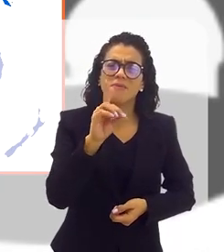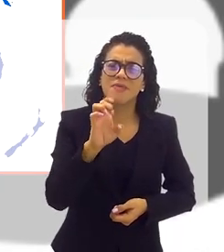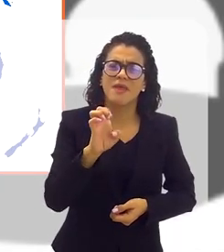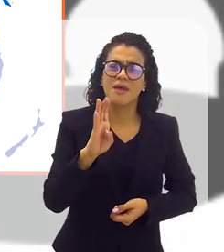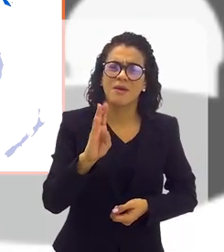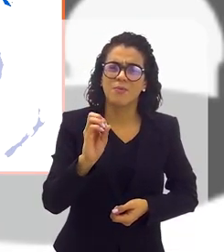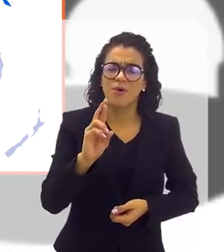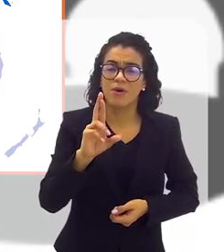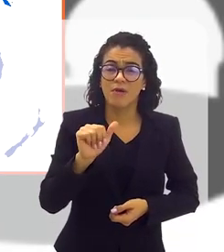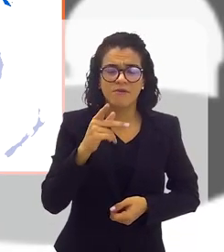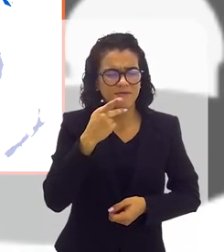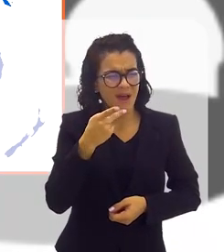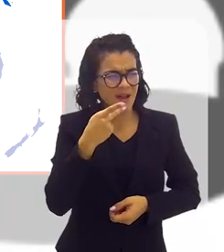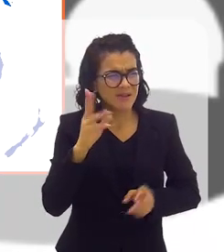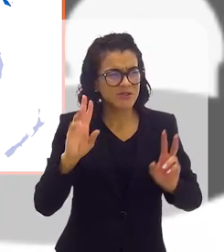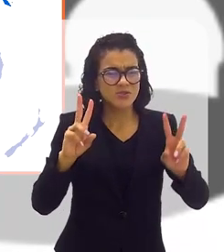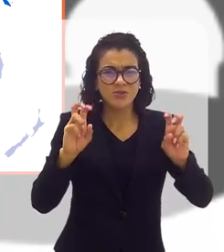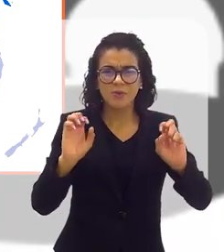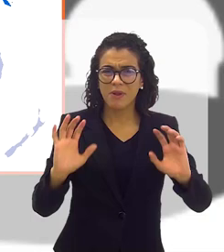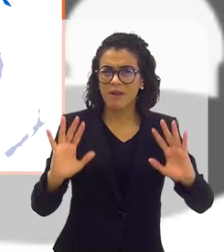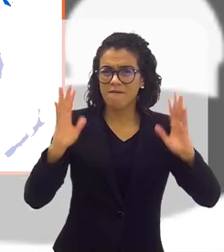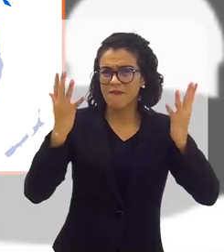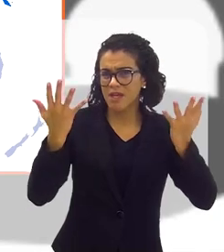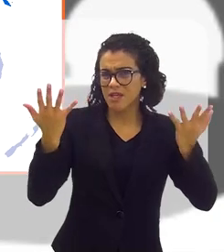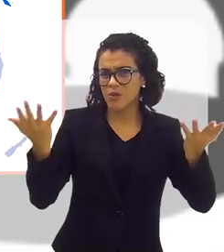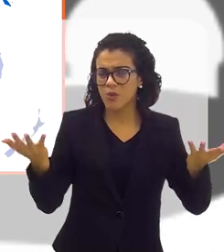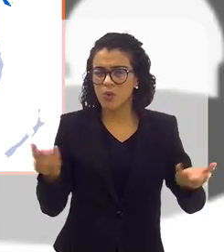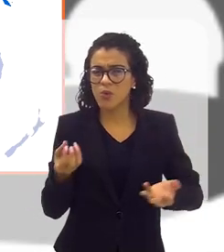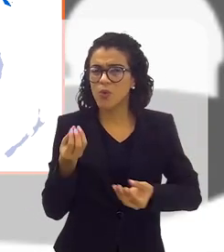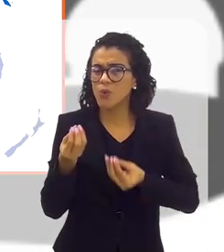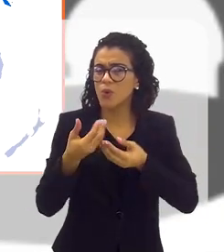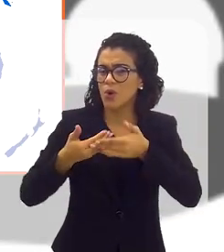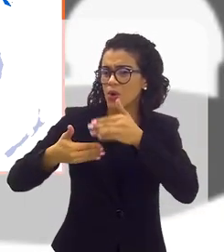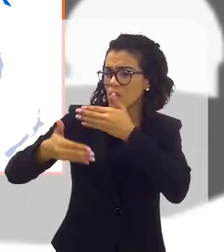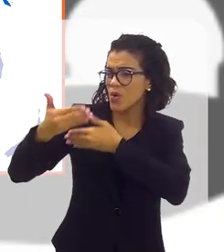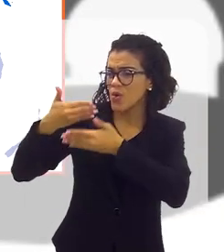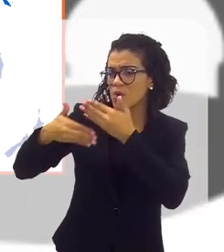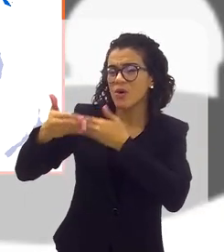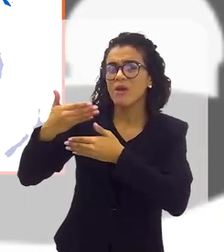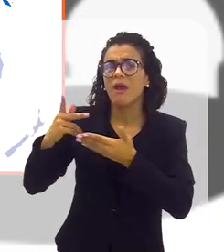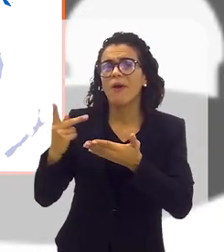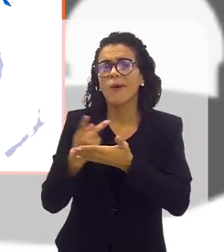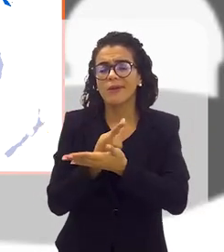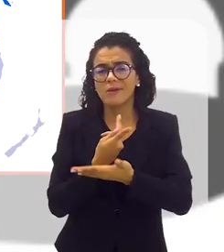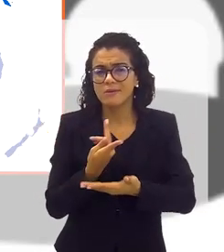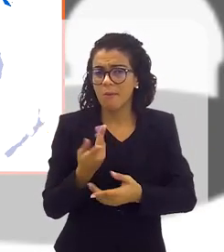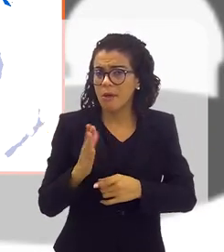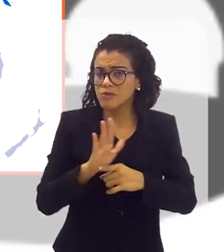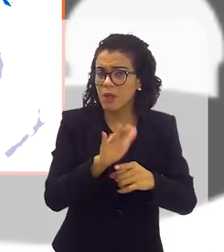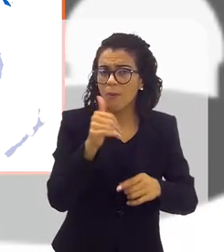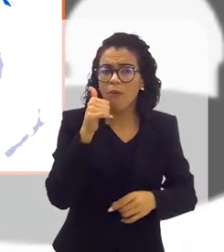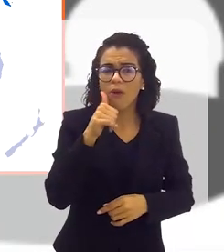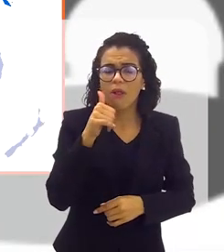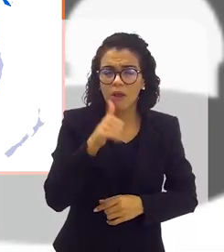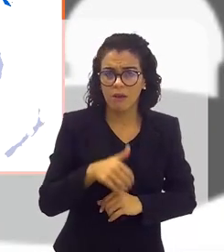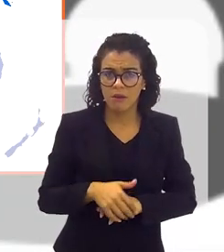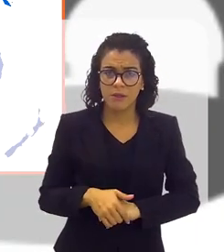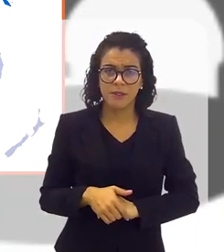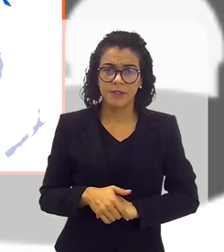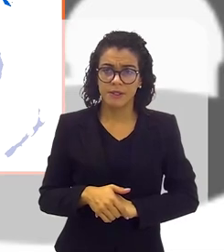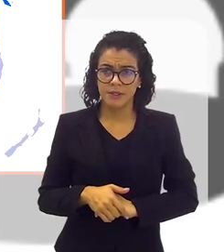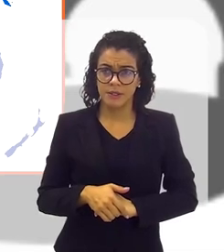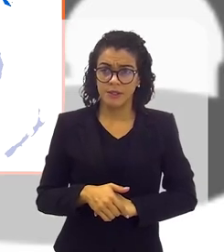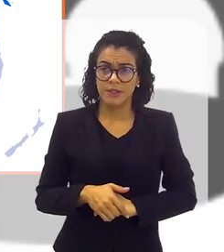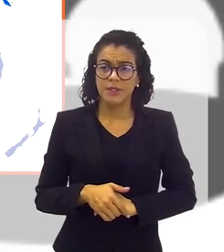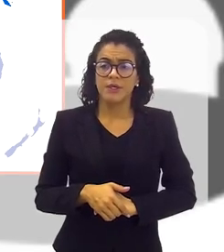constante. exemplo, quando você fala dos eventos e o que já houve a partir deles, de benefício para as mulheres,